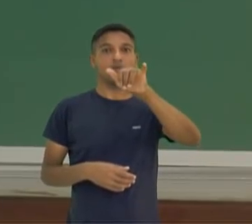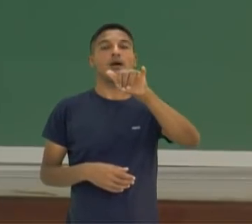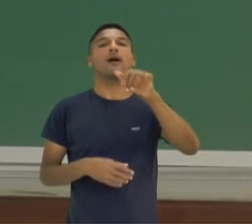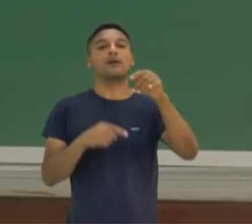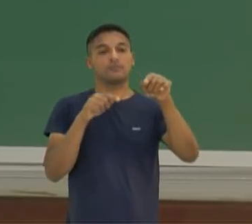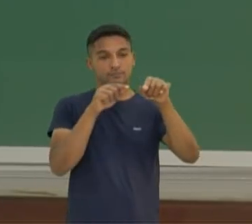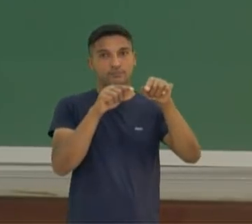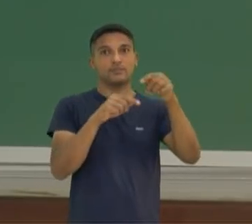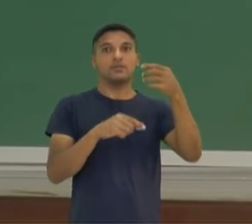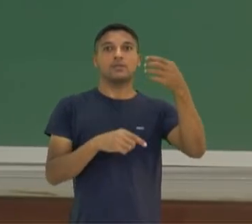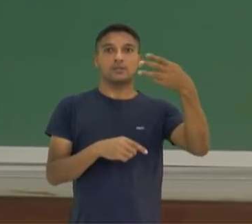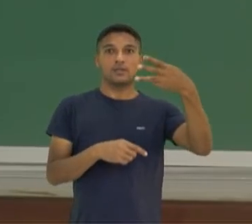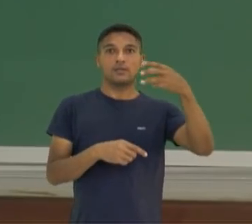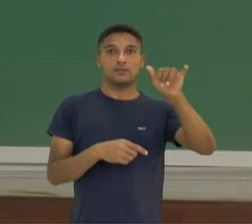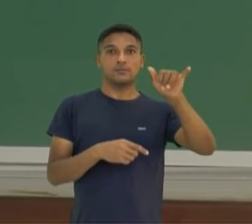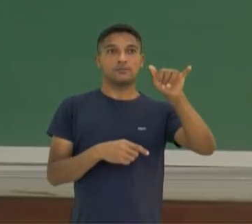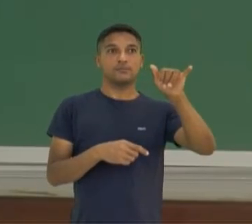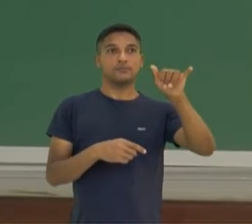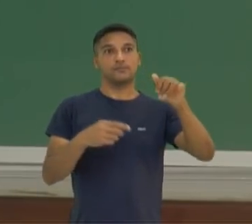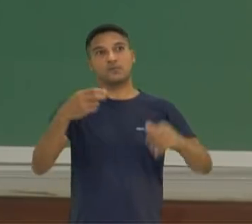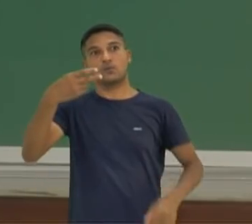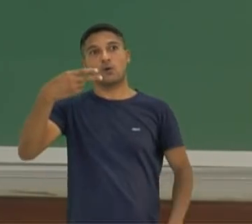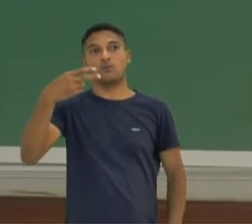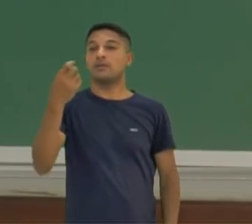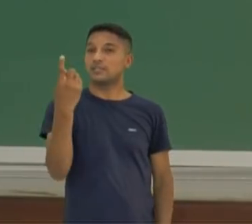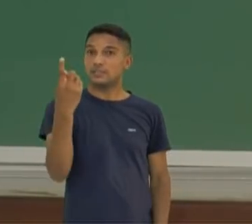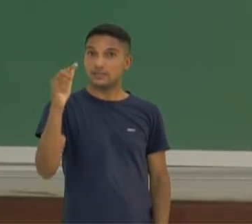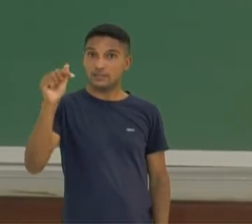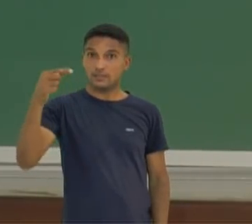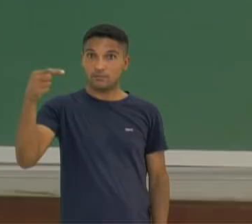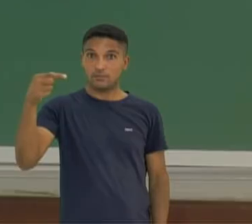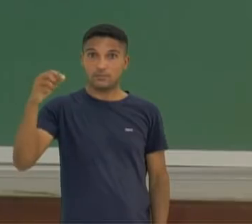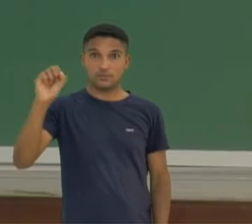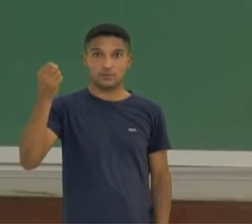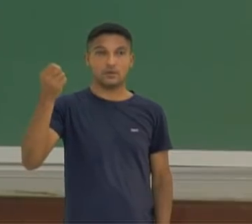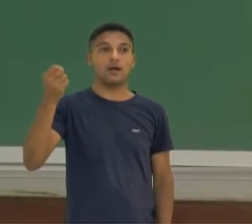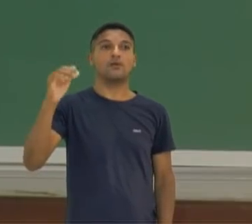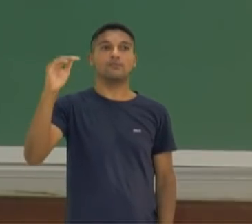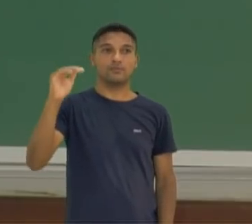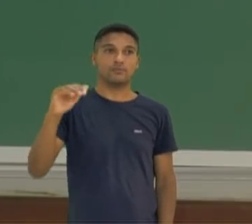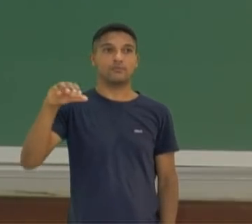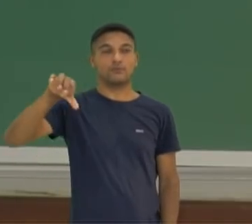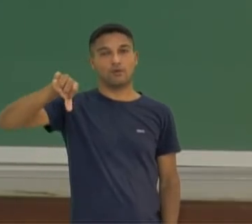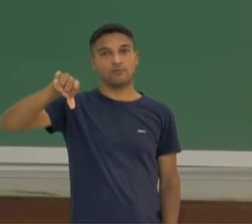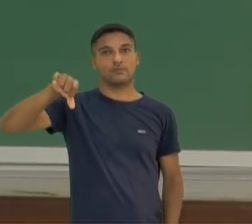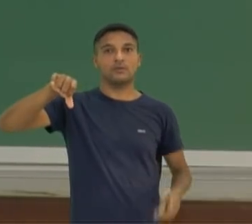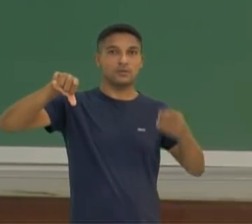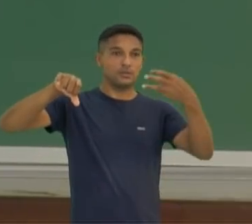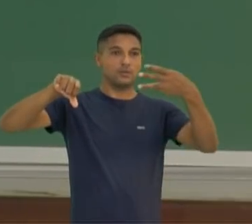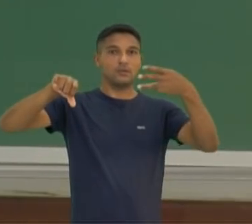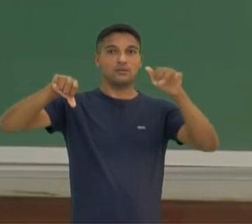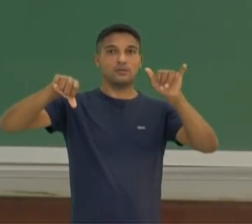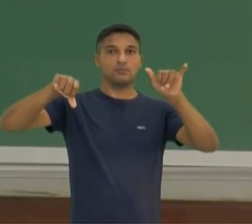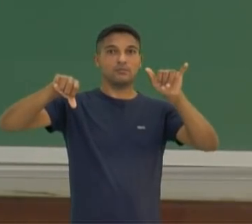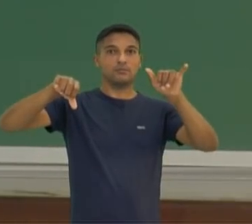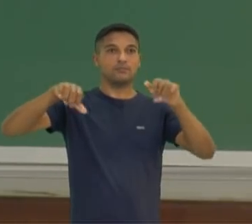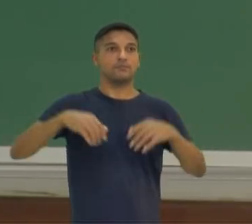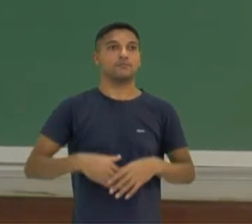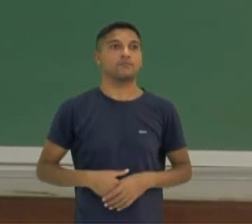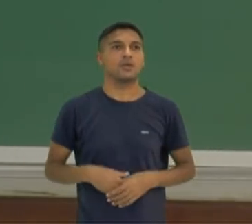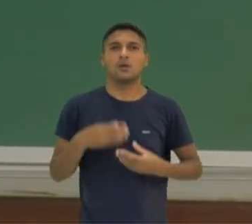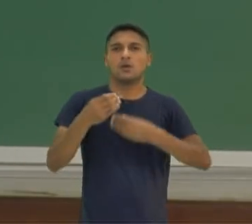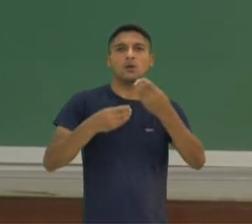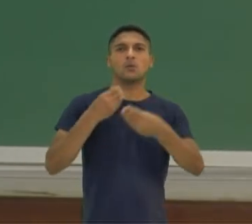3y. E 17 menos 8, eu tenho que é 9. E agora, professora, como que eu faço para me